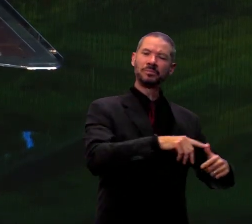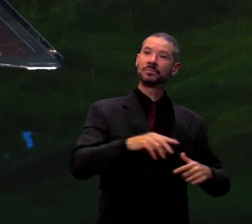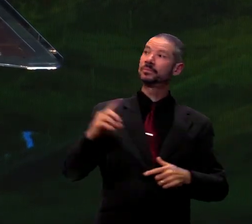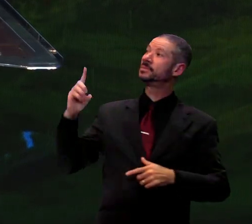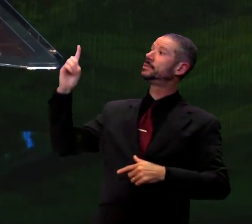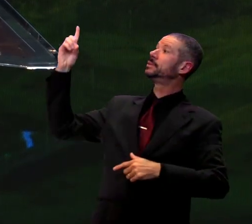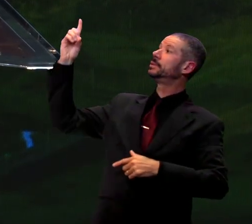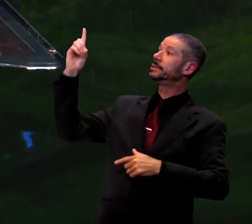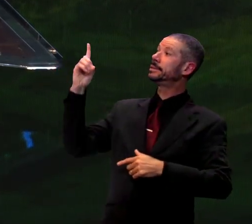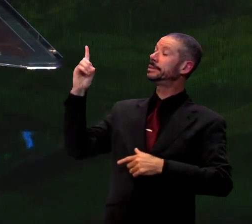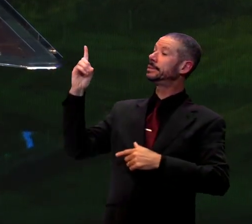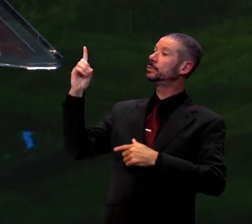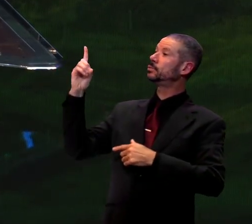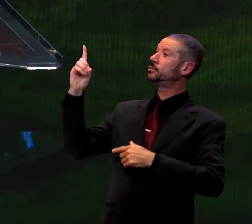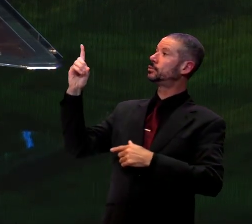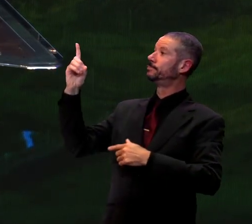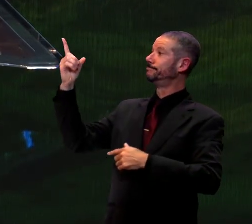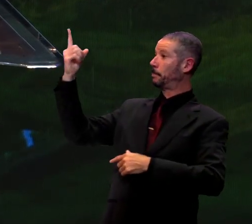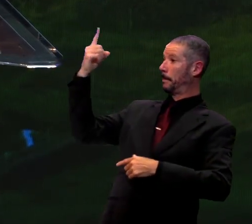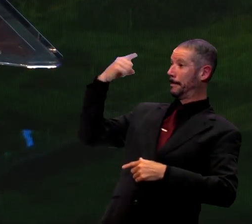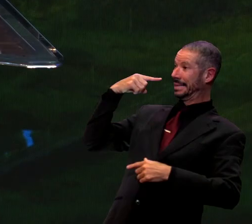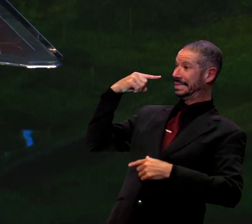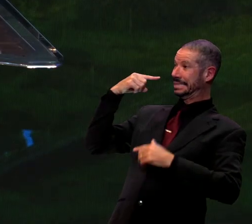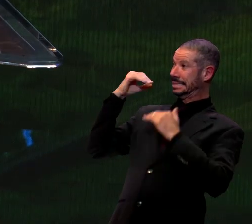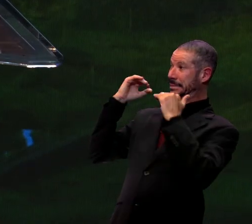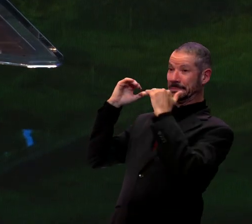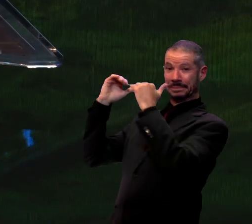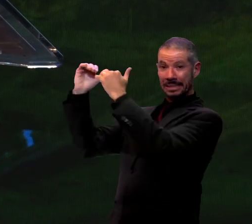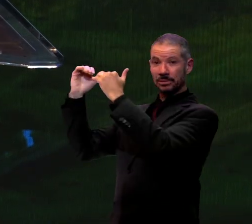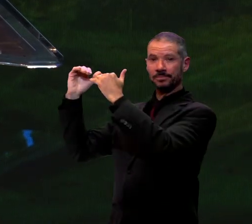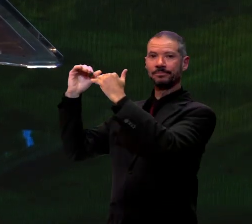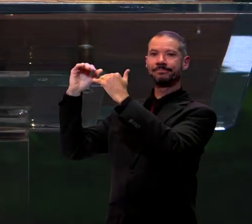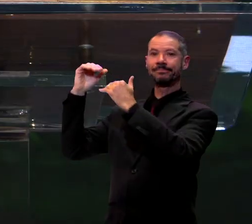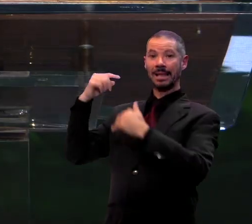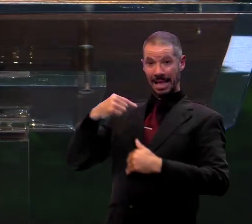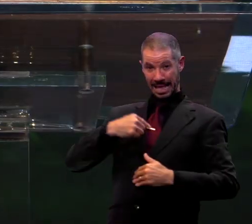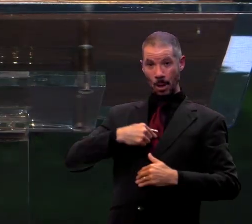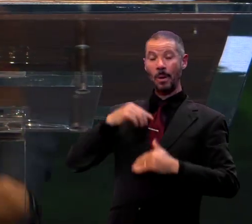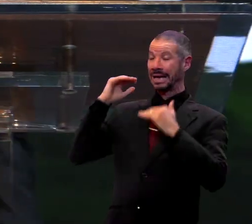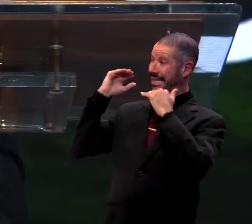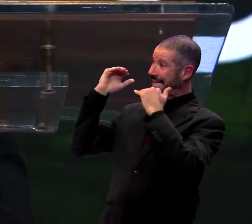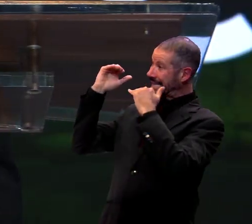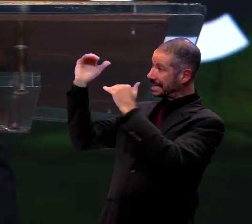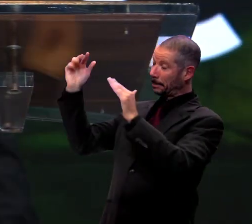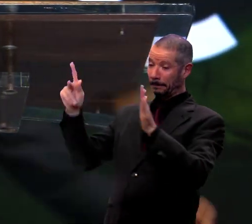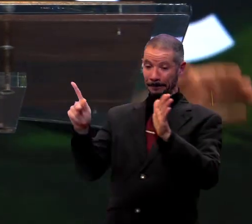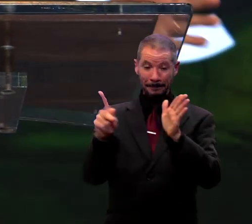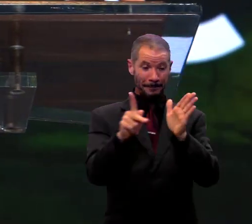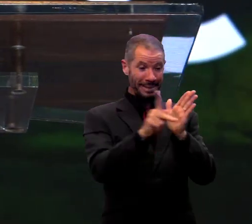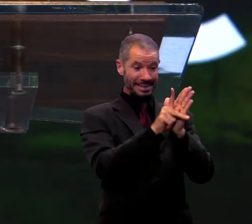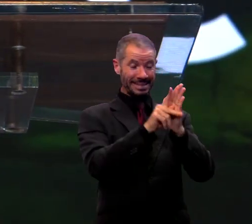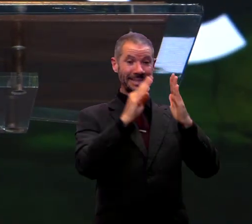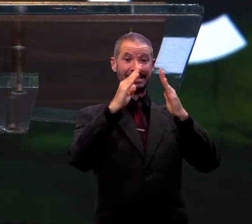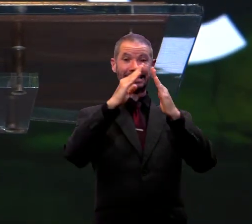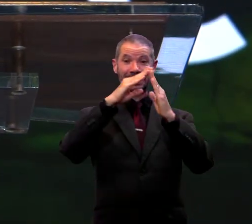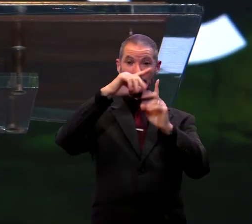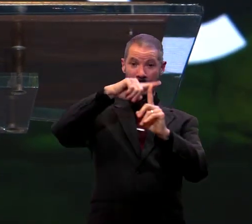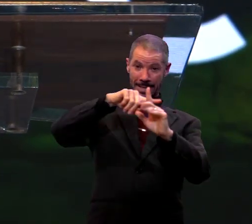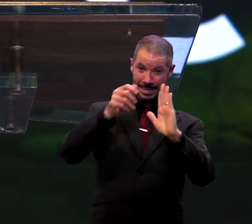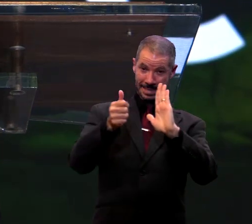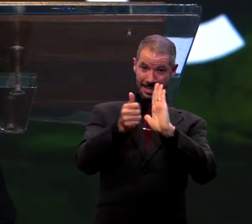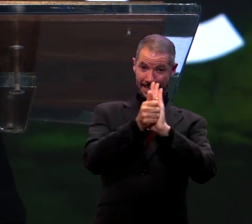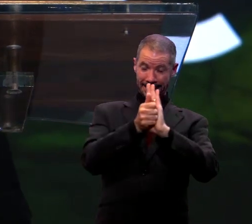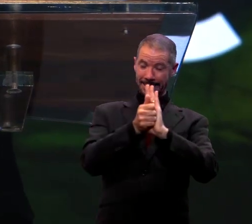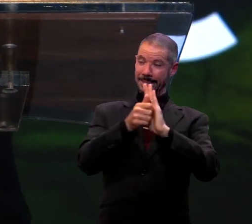Deus espera que eu e você façamos assim. Eu agradeço a Deus por pertencer a uma igreja que tem